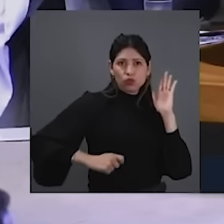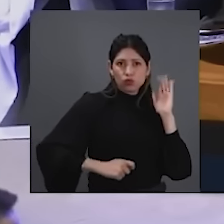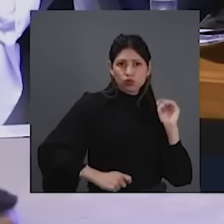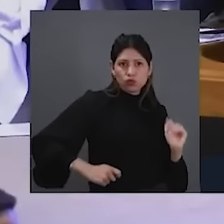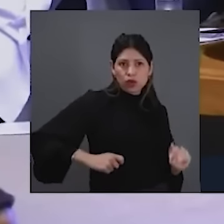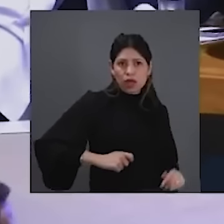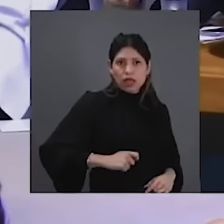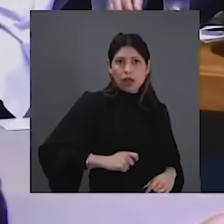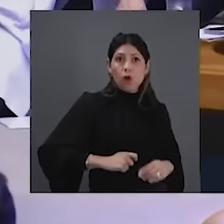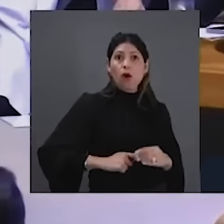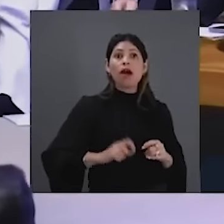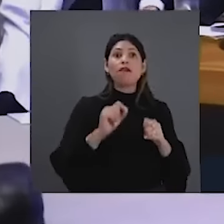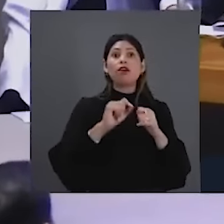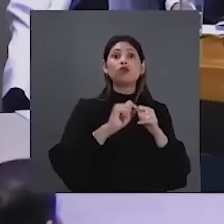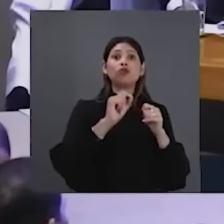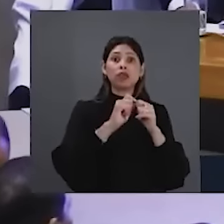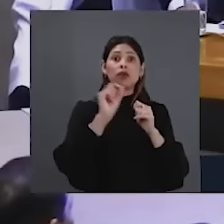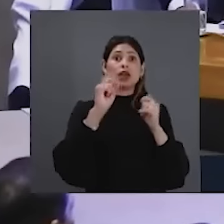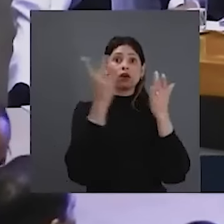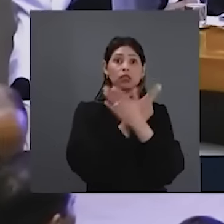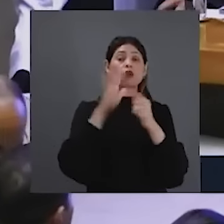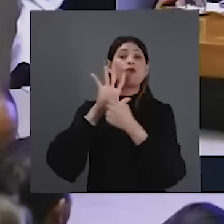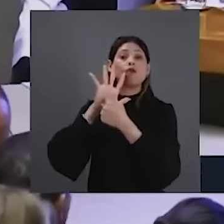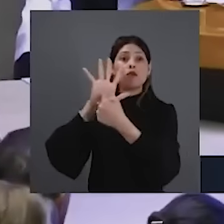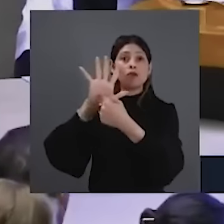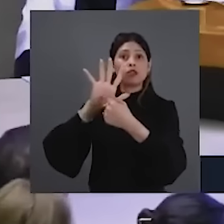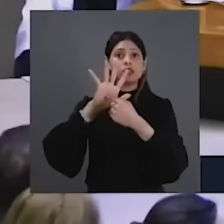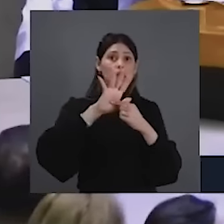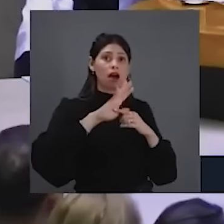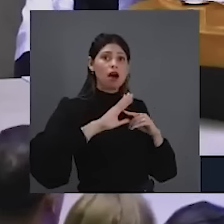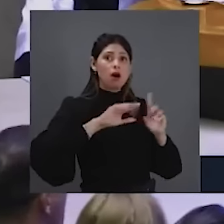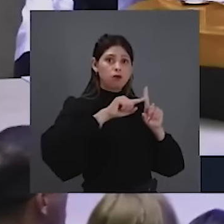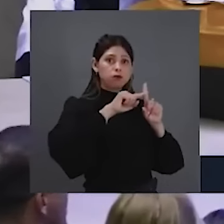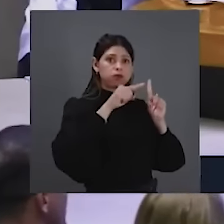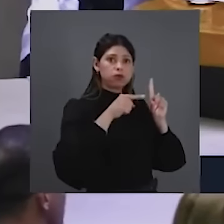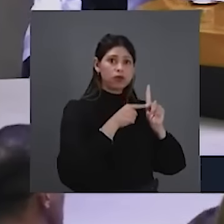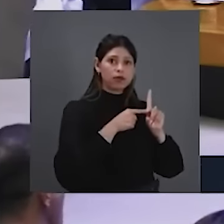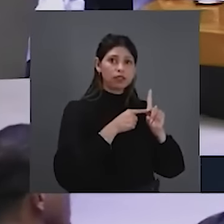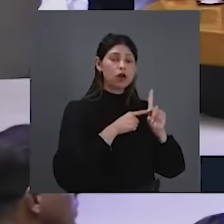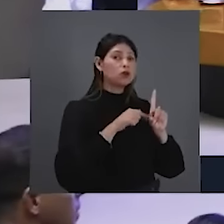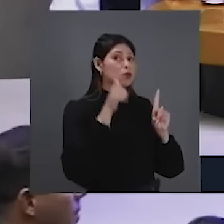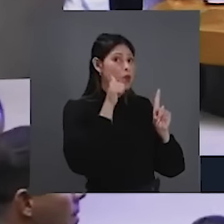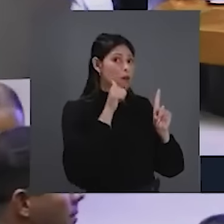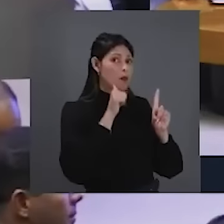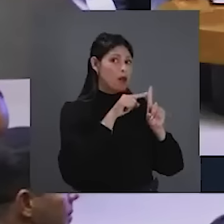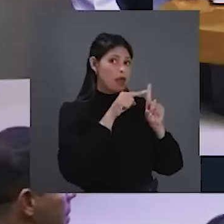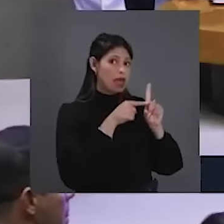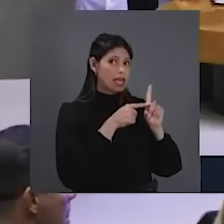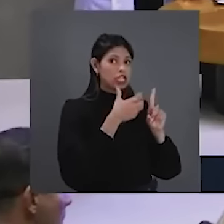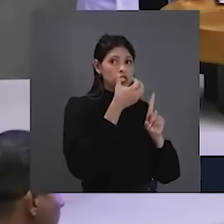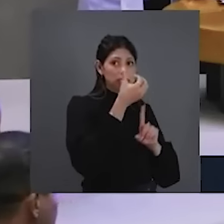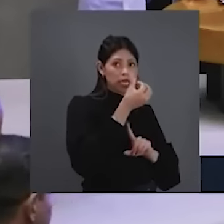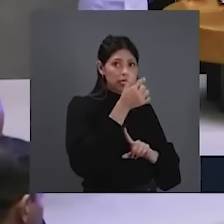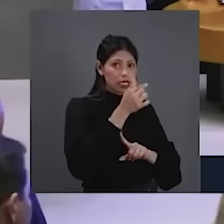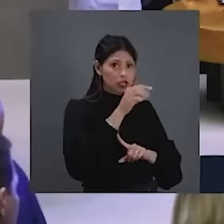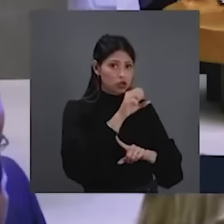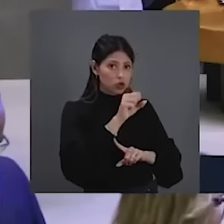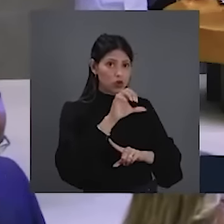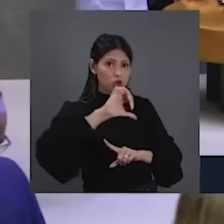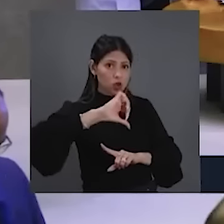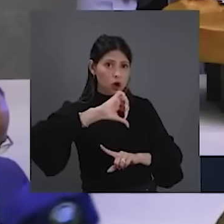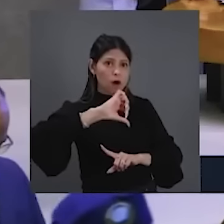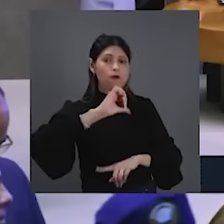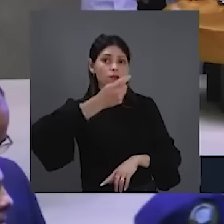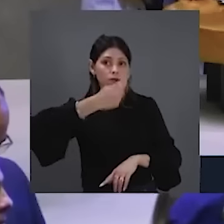um fetico que é isso aqui ó Isso aqui é o abdômen de uma mulher grávida de 6 7 8 9 meses Então vou tirar aqui a